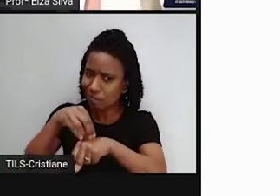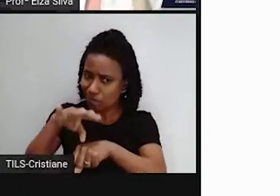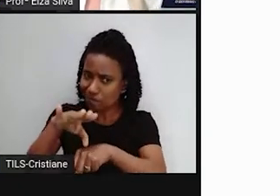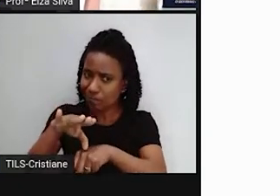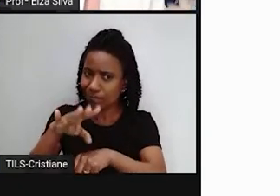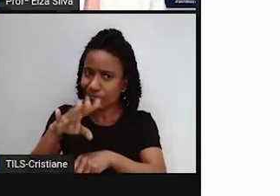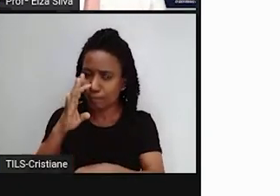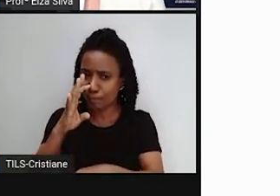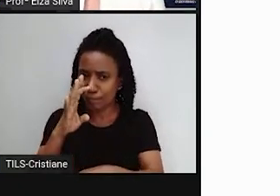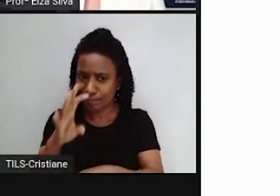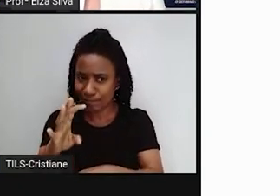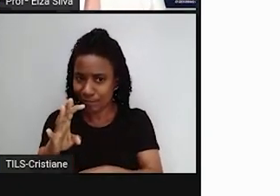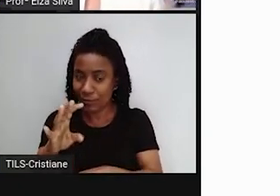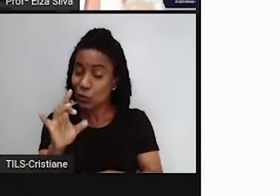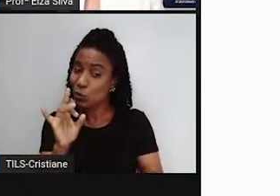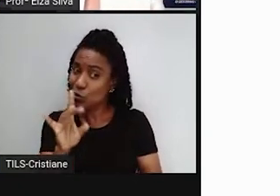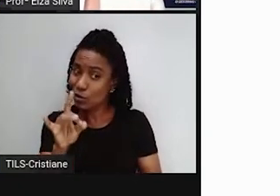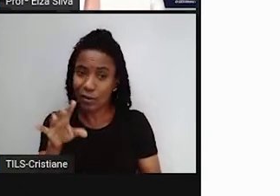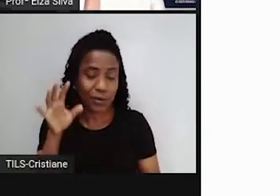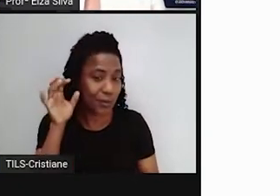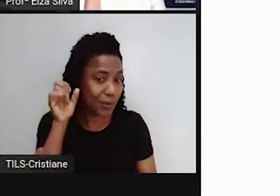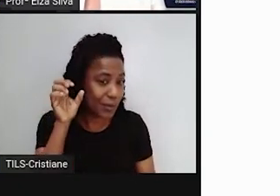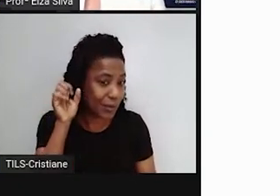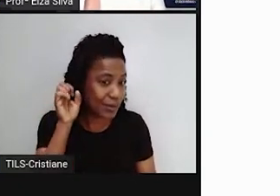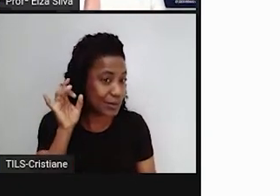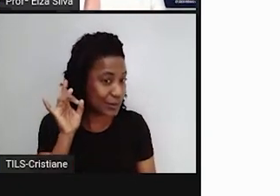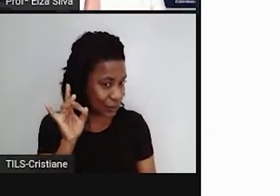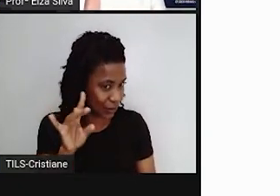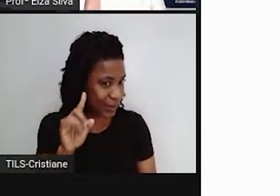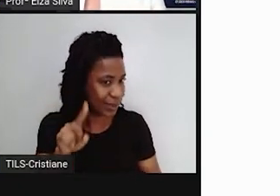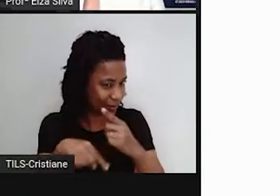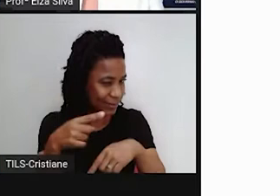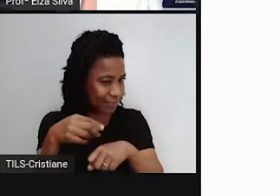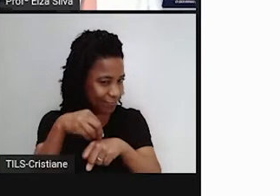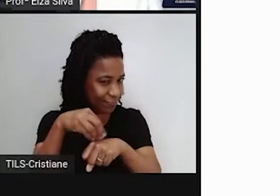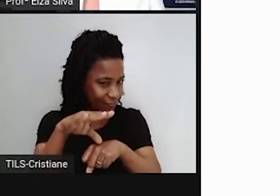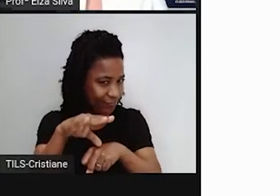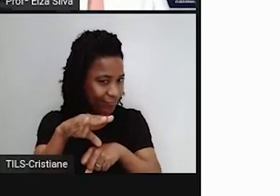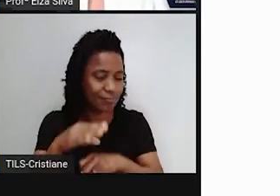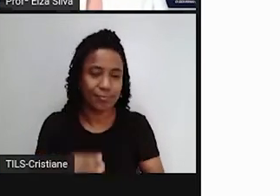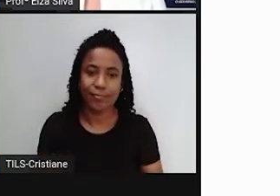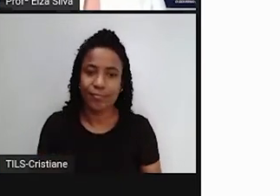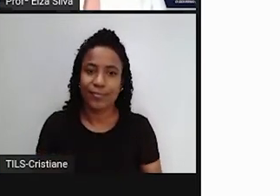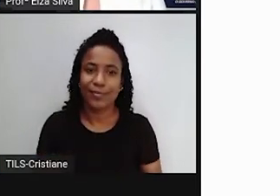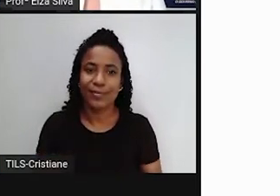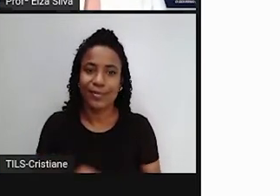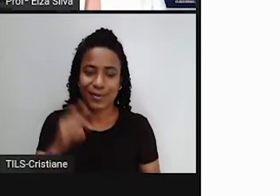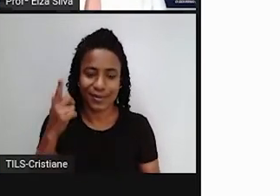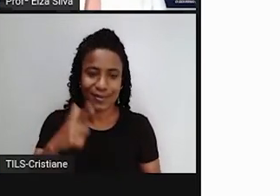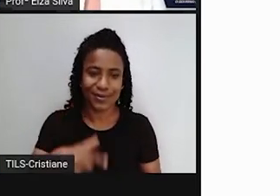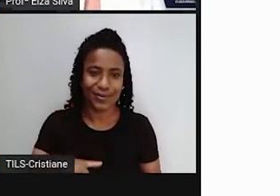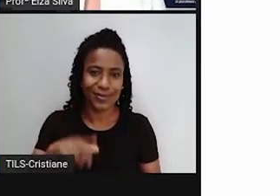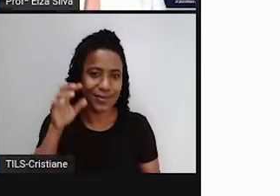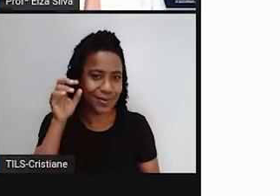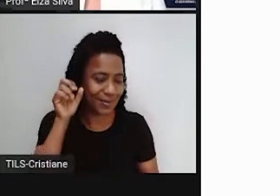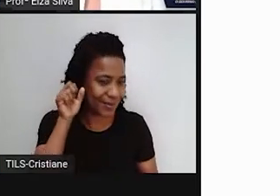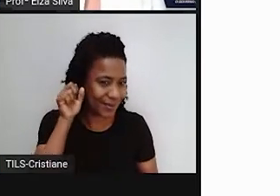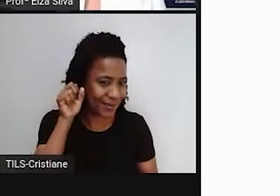concentrar na prática do lesson. Let's go. Next one. Próximo. A bird in the hand is worth two in the